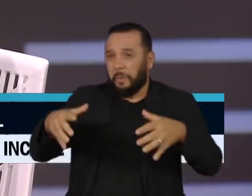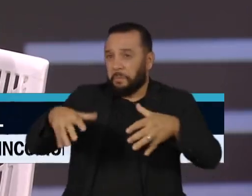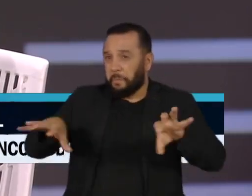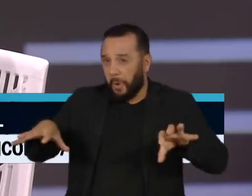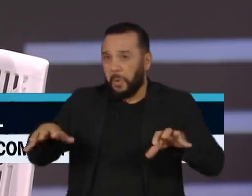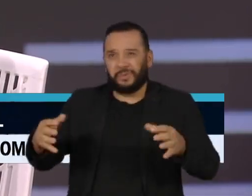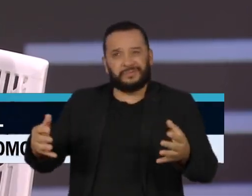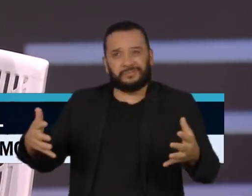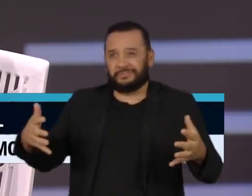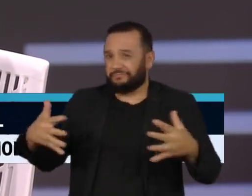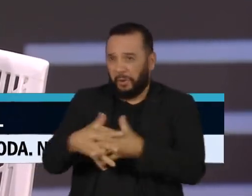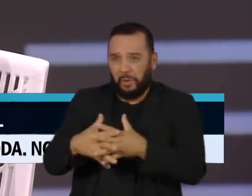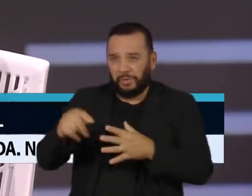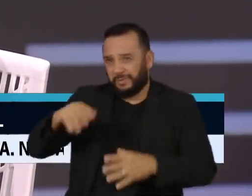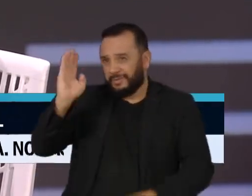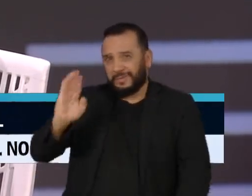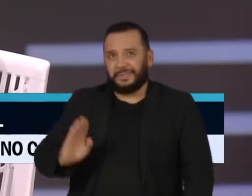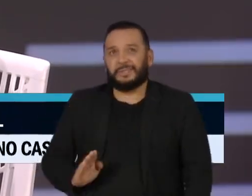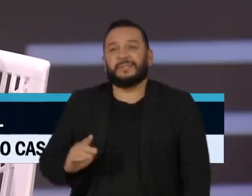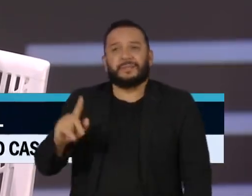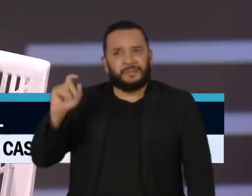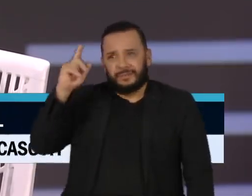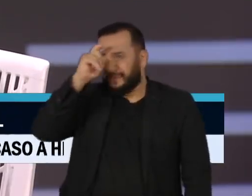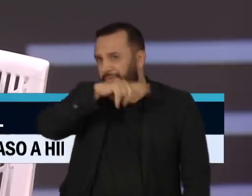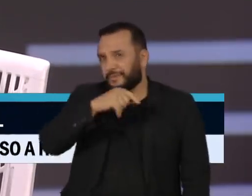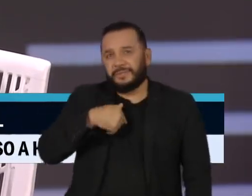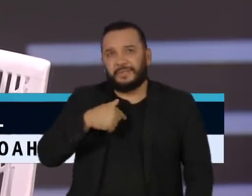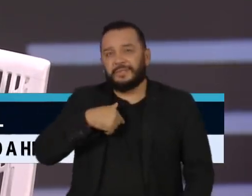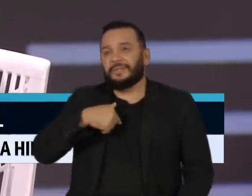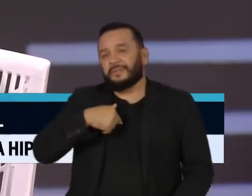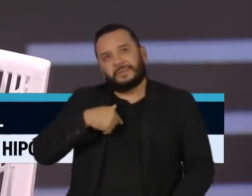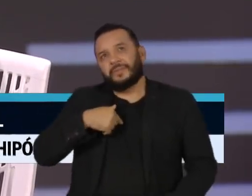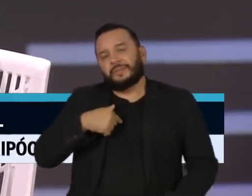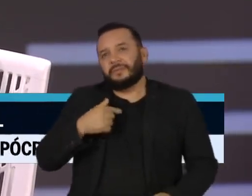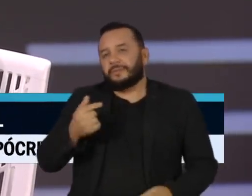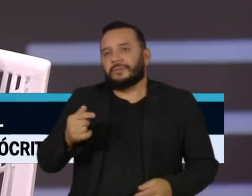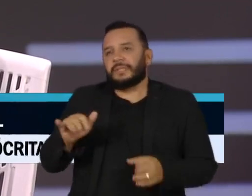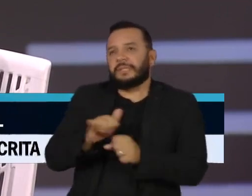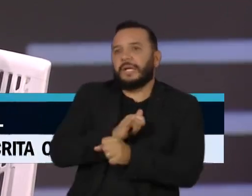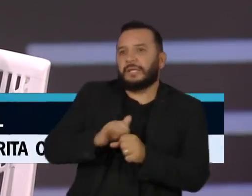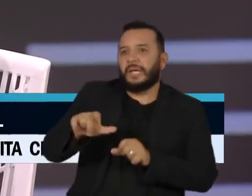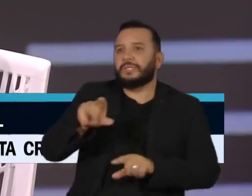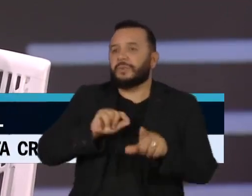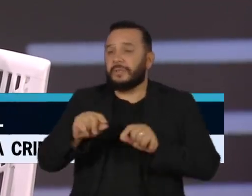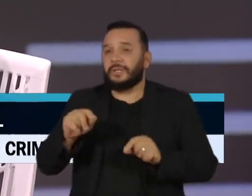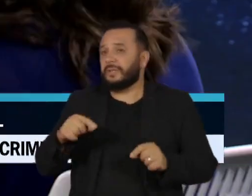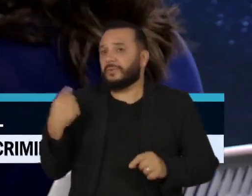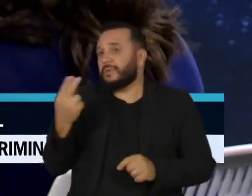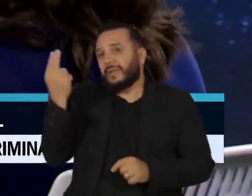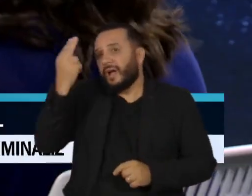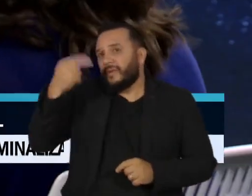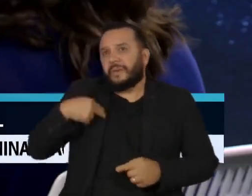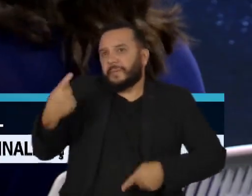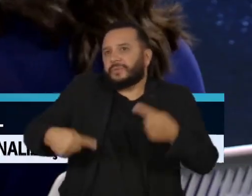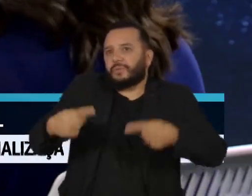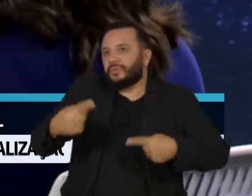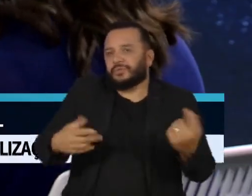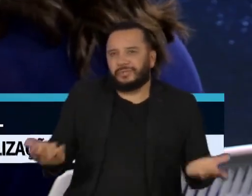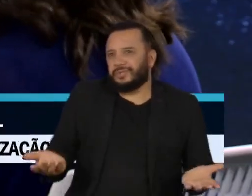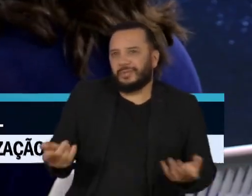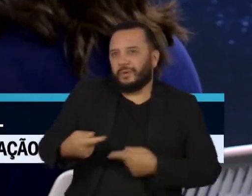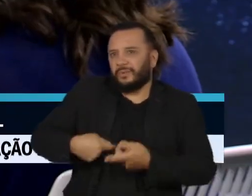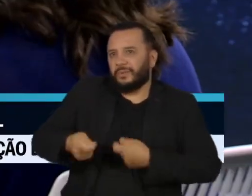entrou no país aqui, ela dificulta enormemente a escolha de qualquer rota, né? Porque a gente nem conseguia discutir esse debate. O debate econômico